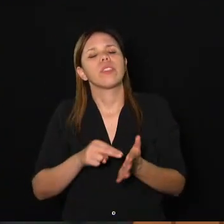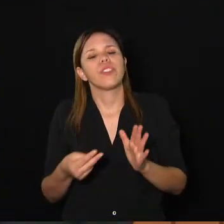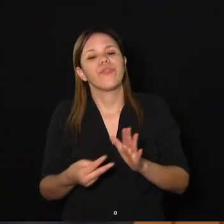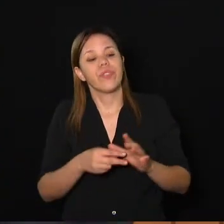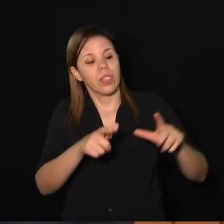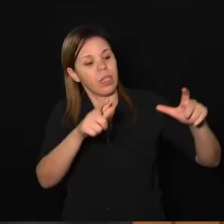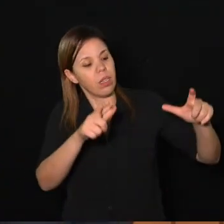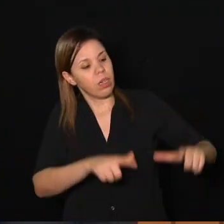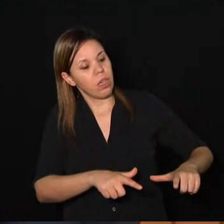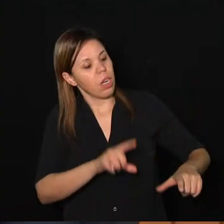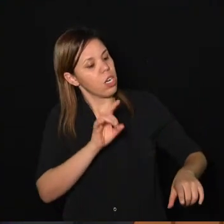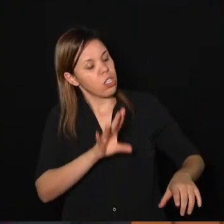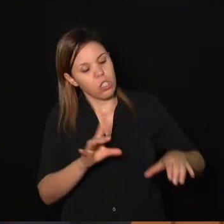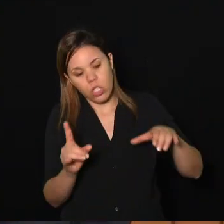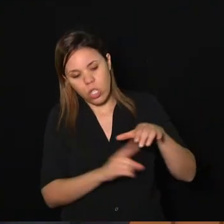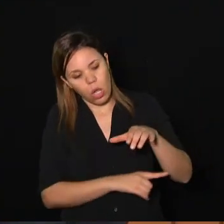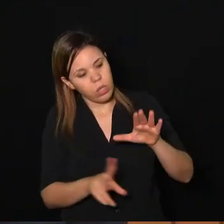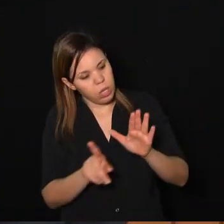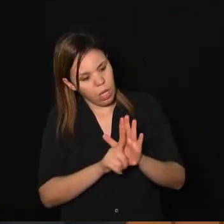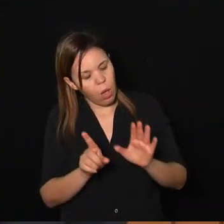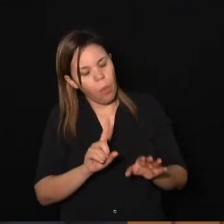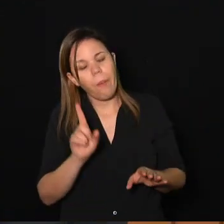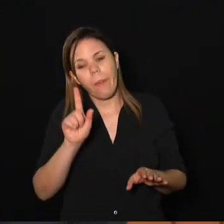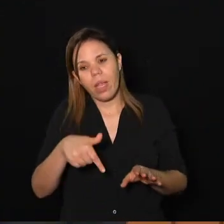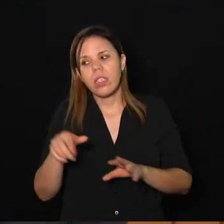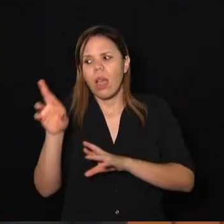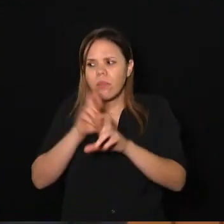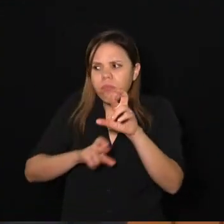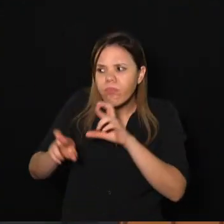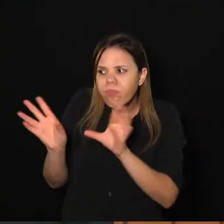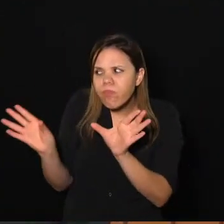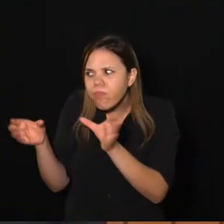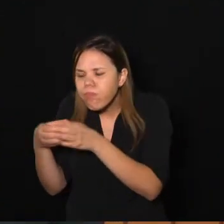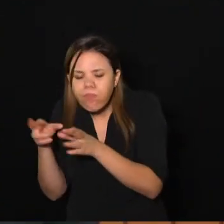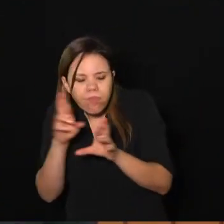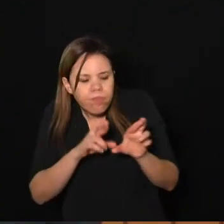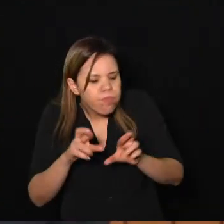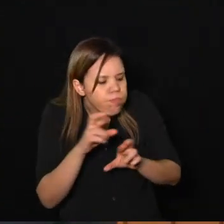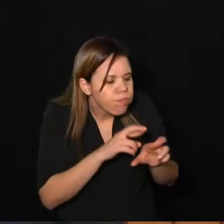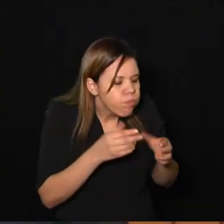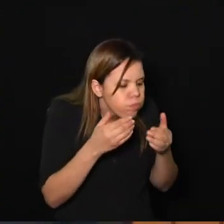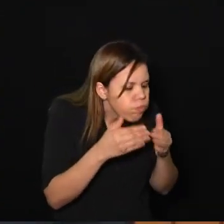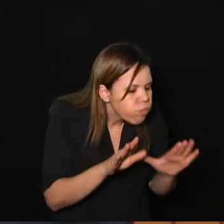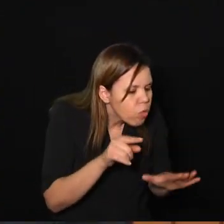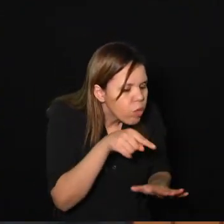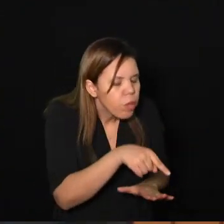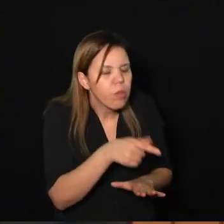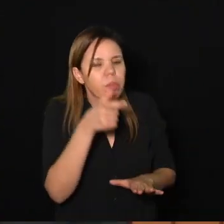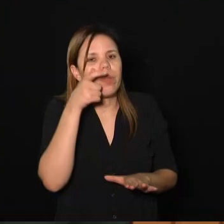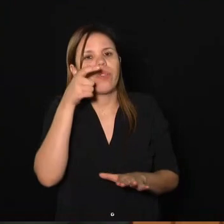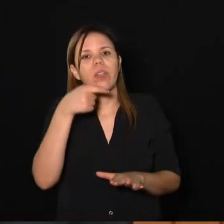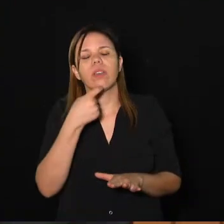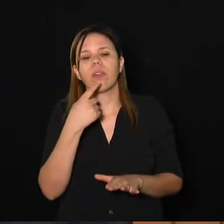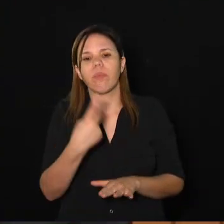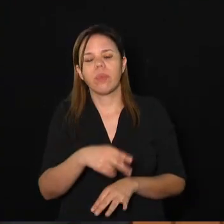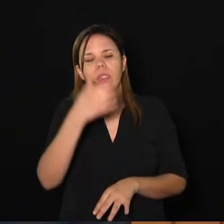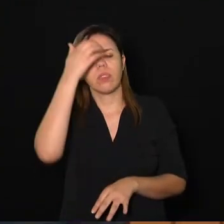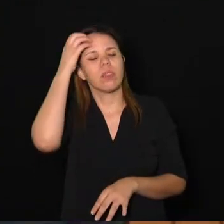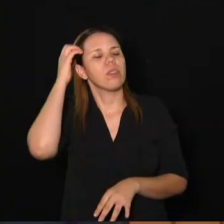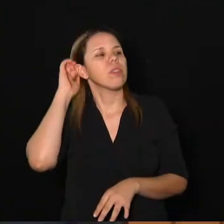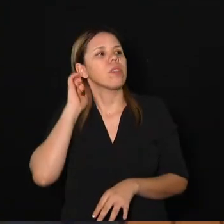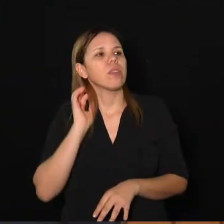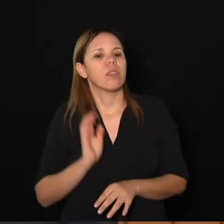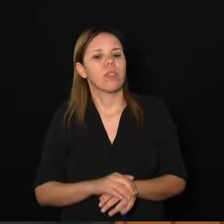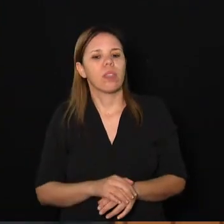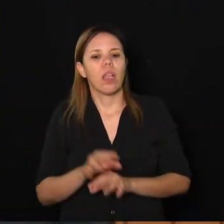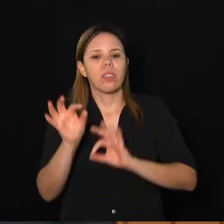consultório mas a vigilância sanitária aqui de Campinas já se manifestou vou pedir para juntar o parecer ao projeto